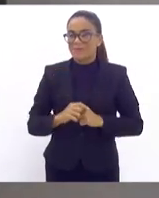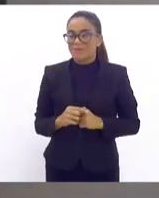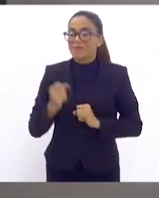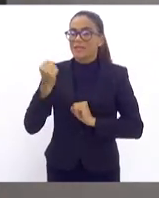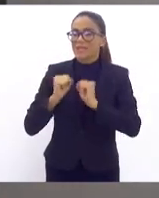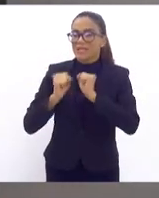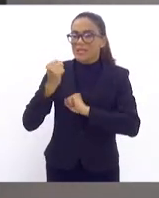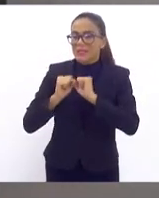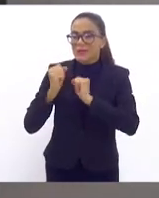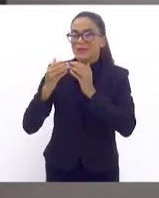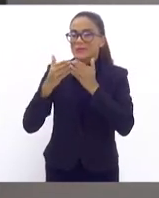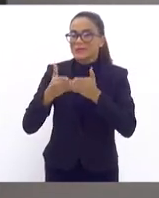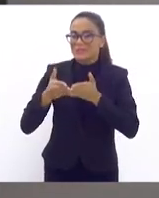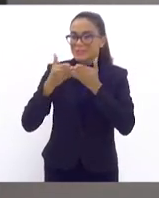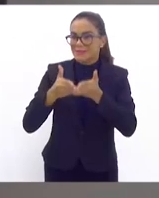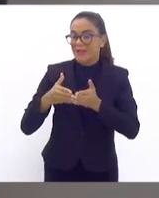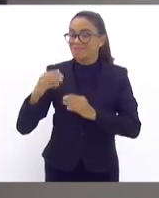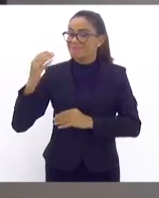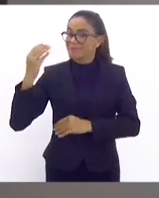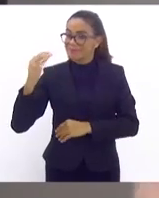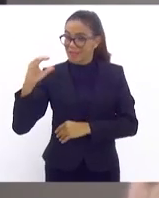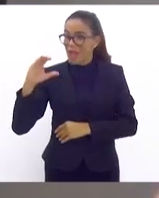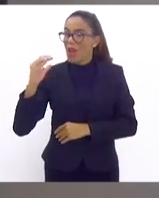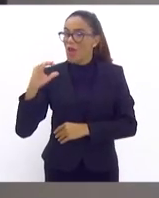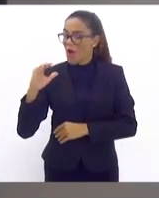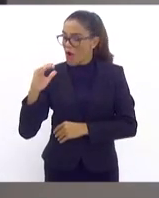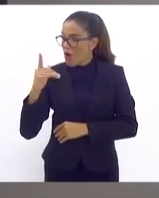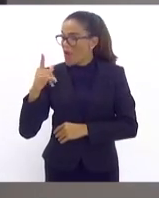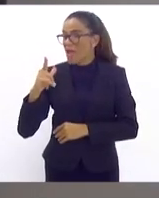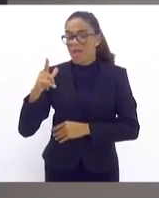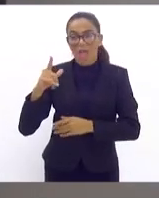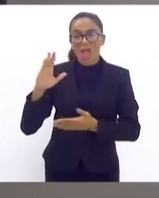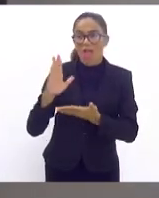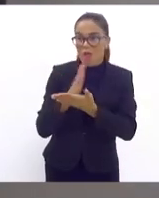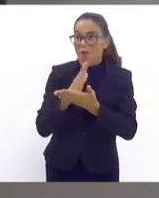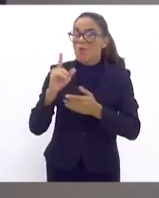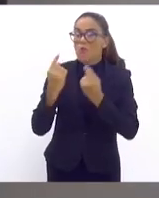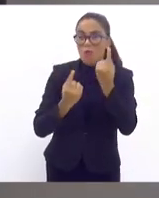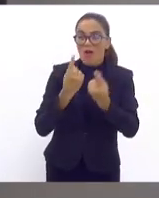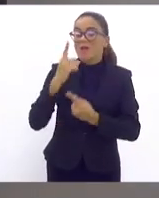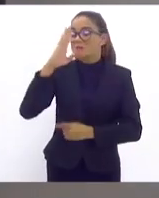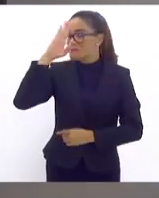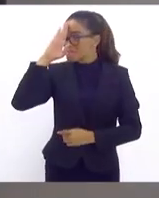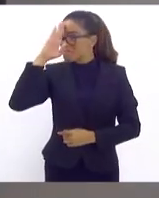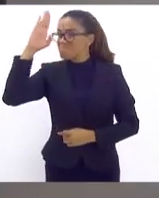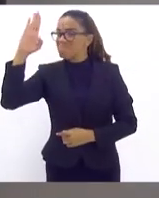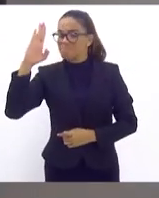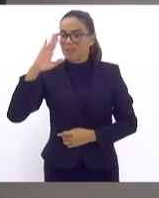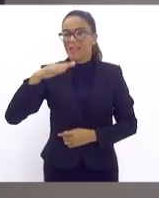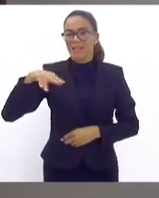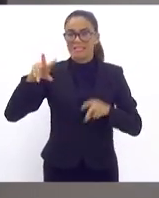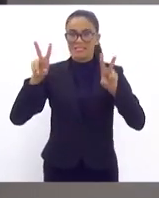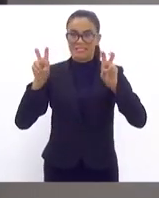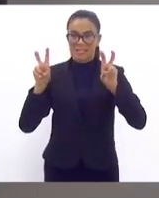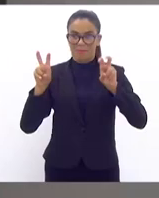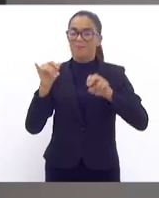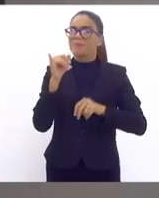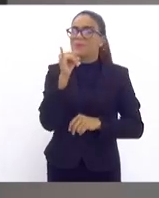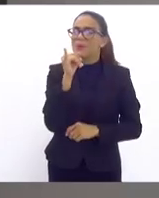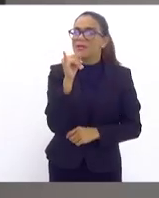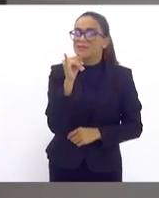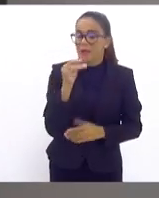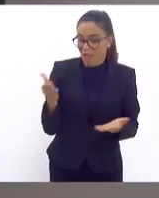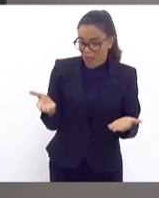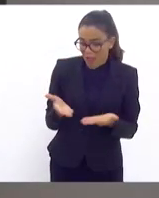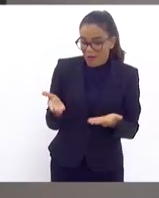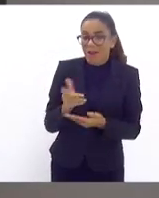Naval. E Niterói, sim, é um dos pilares também de sustentação econômica importante nesse tema. Por exemplo, tem